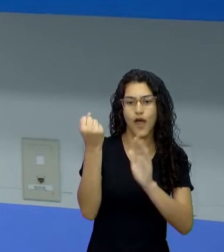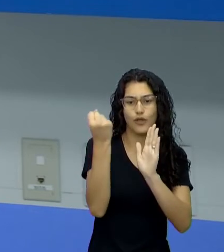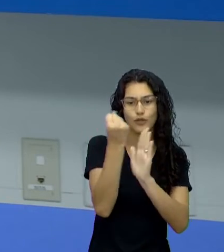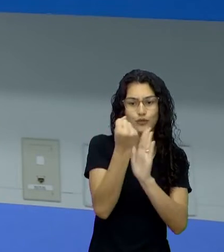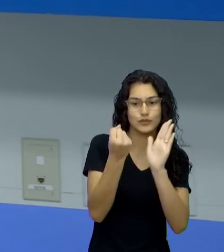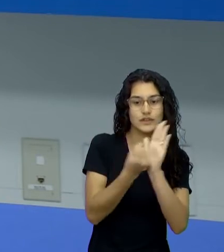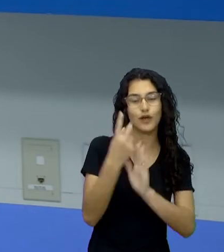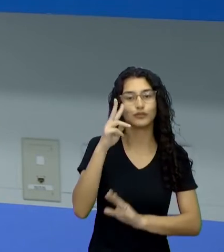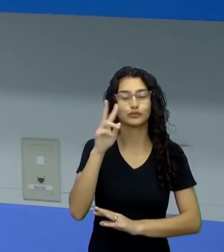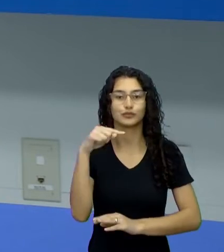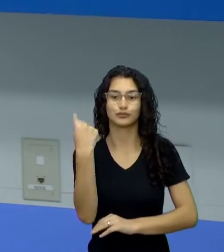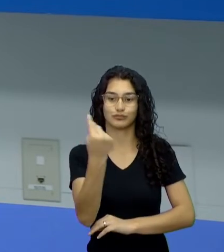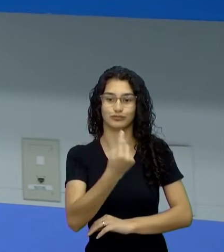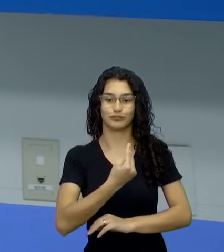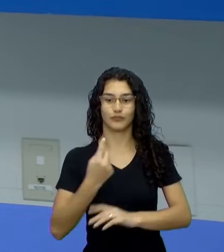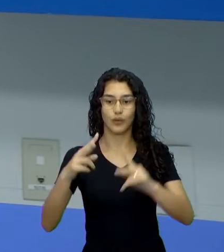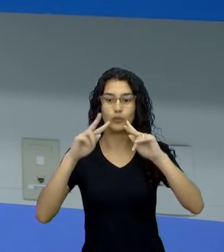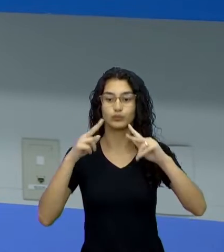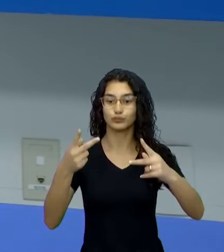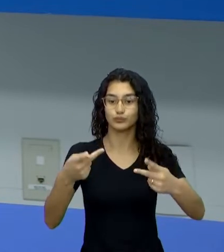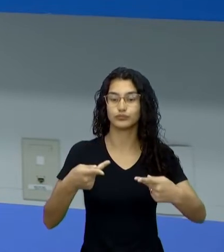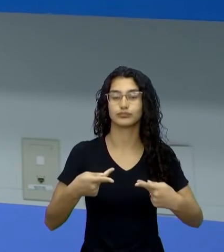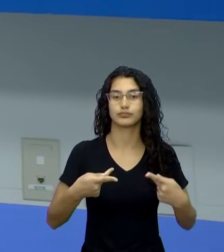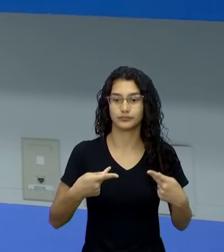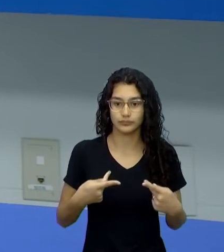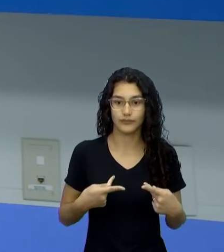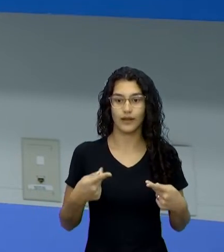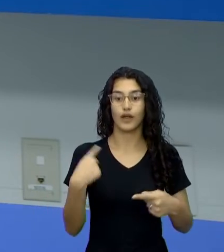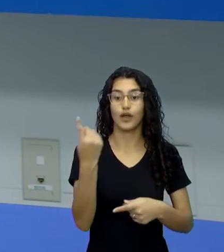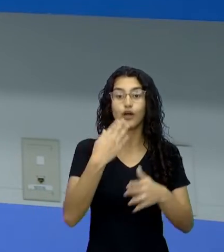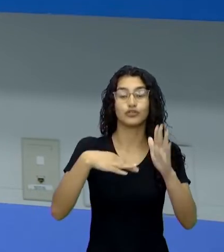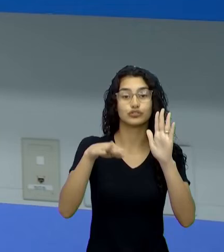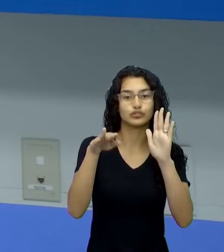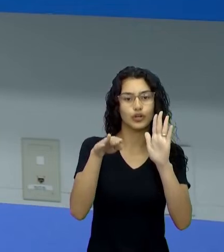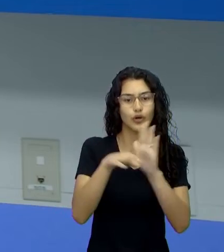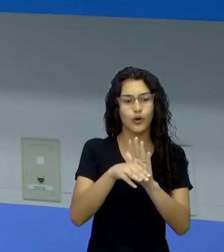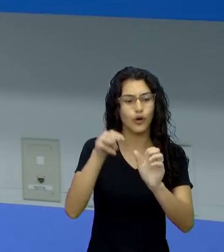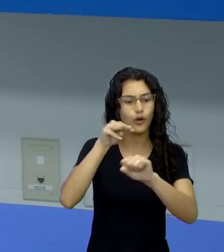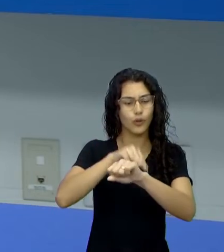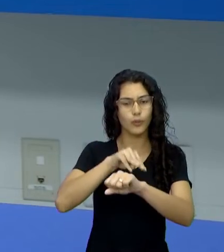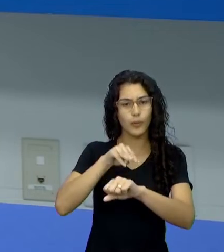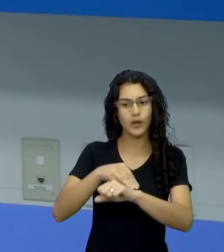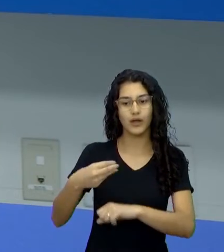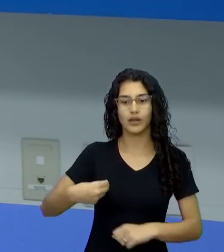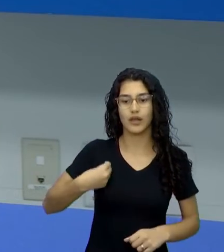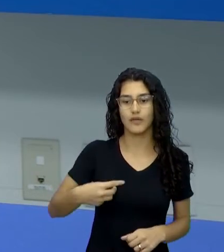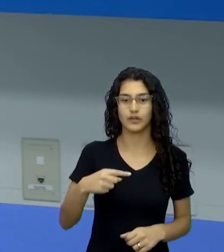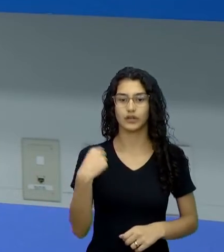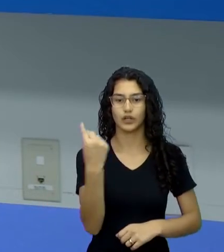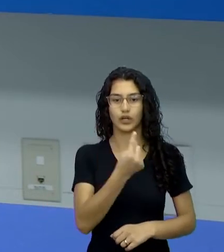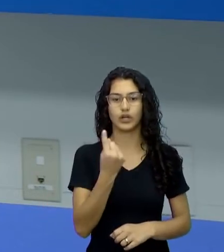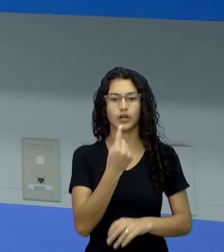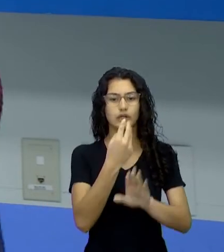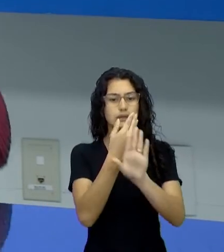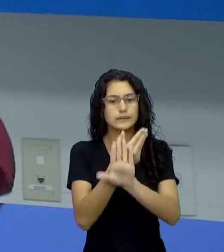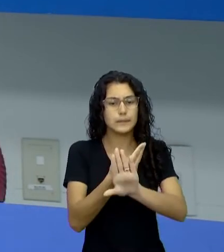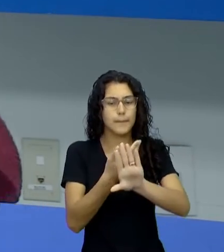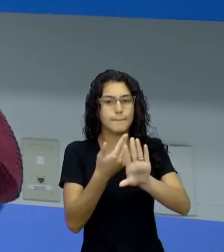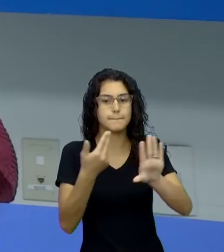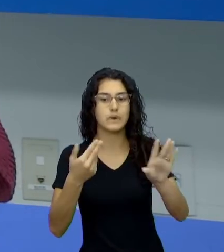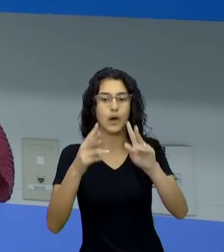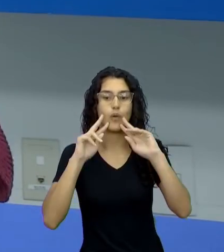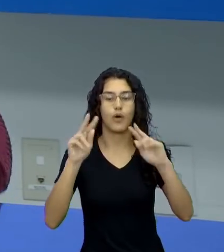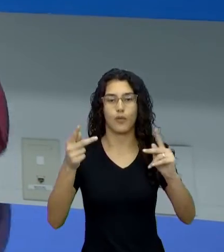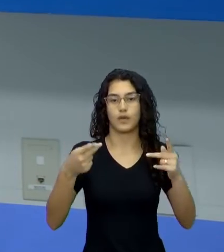da nossa história enquanto humanidade a gente chegou num tal ponto em que que a gente separou a